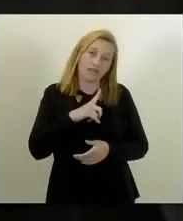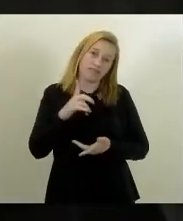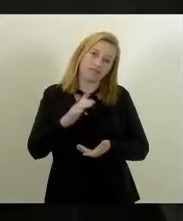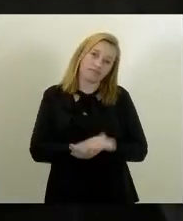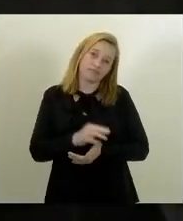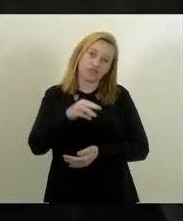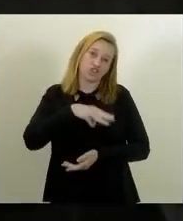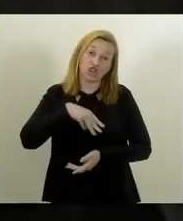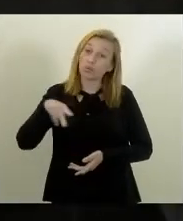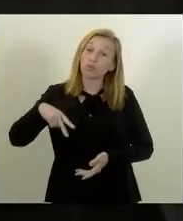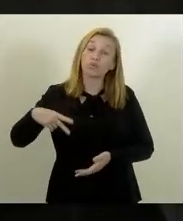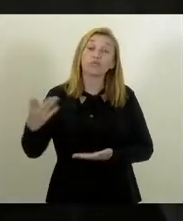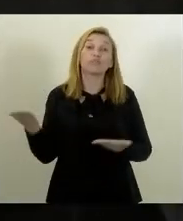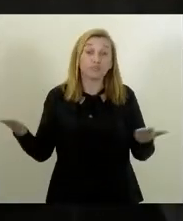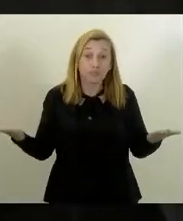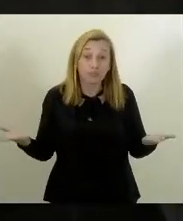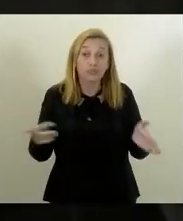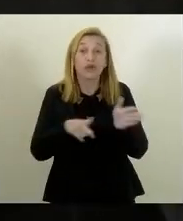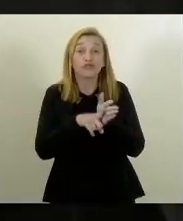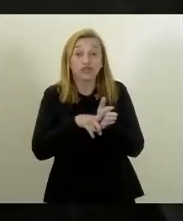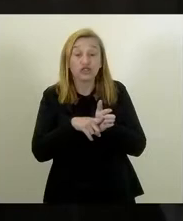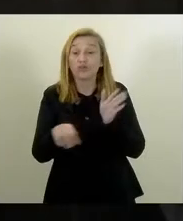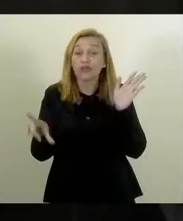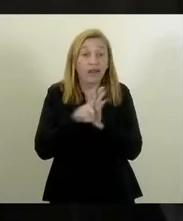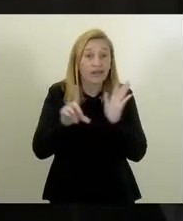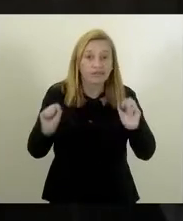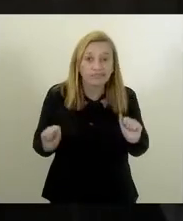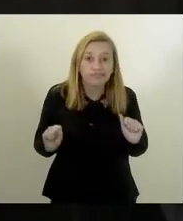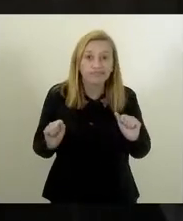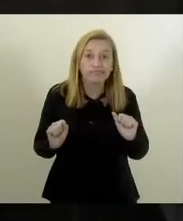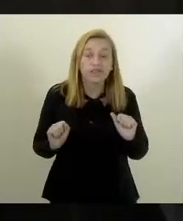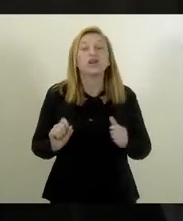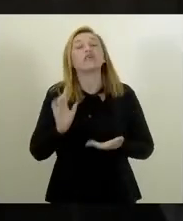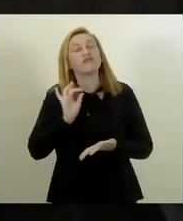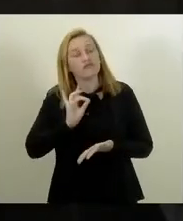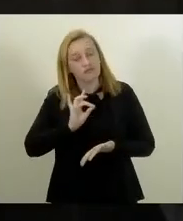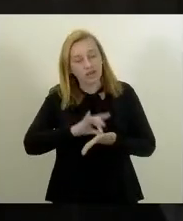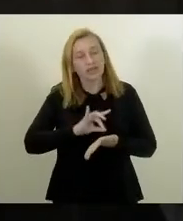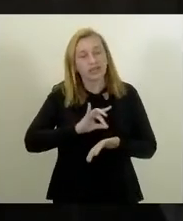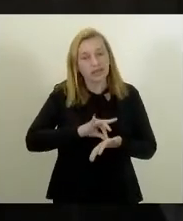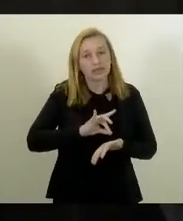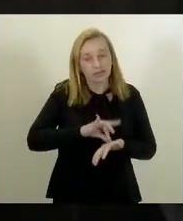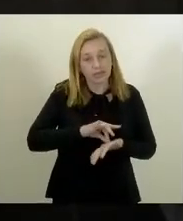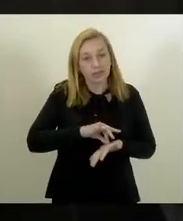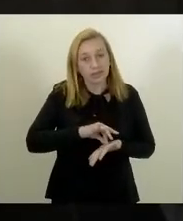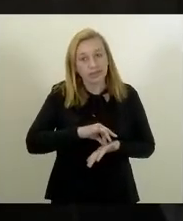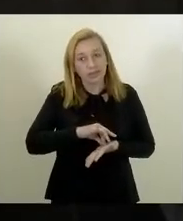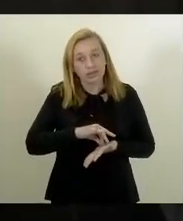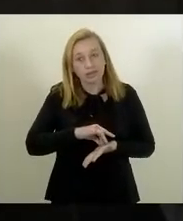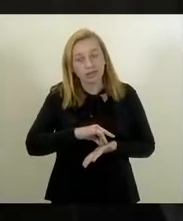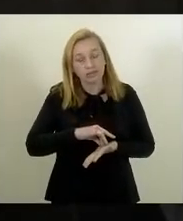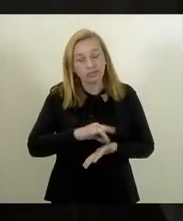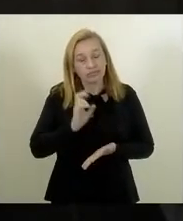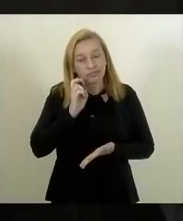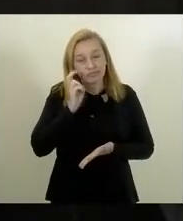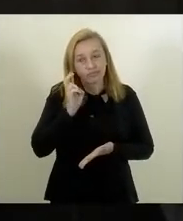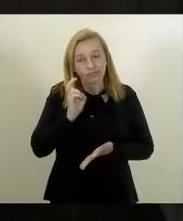Público? O Ministério Público é fiscal da lei. Então, o que realmente me